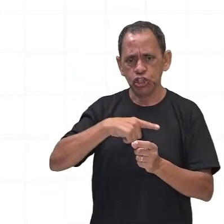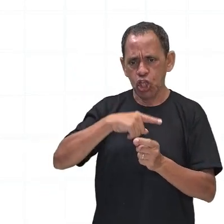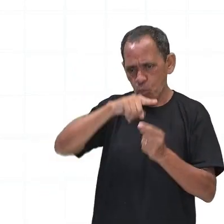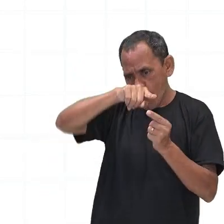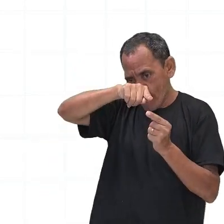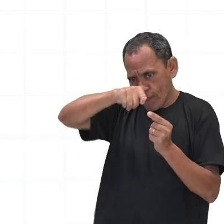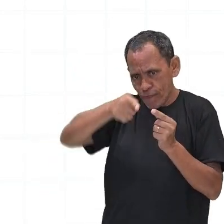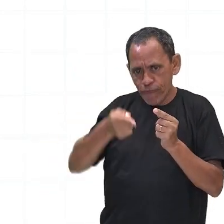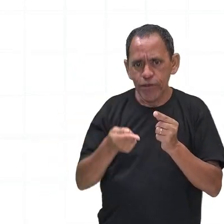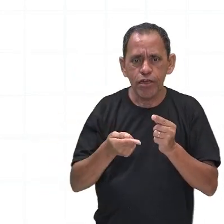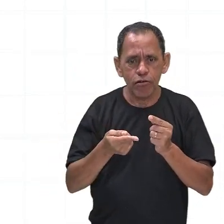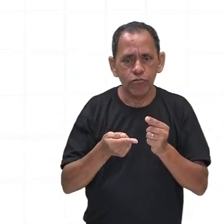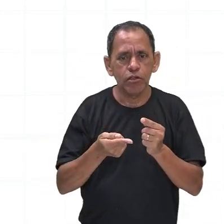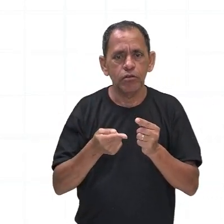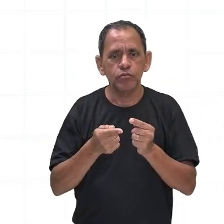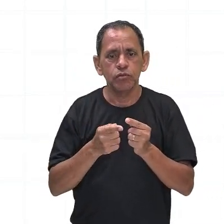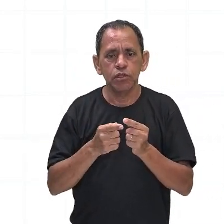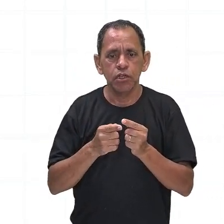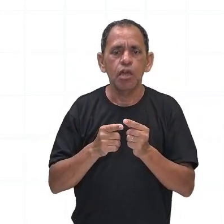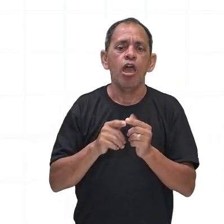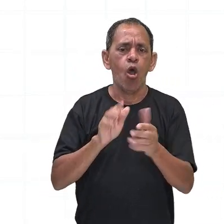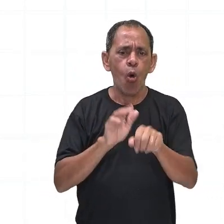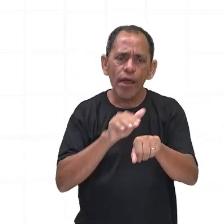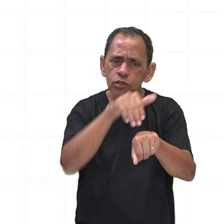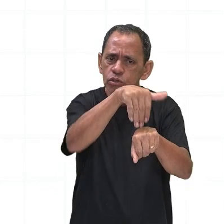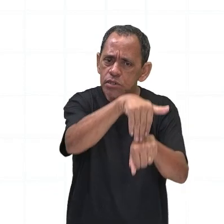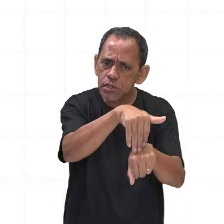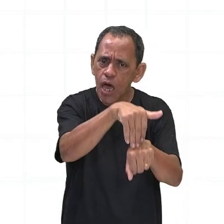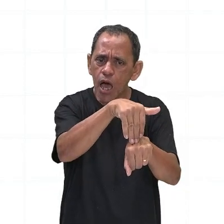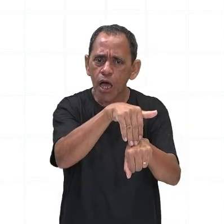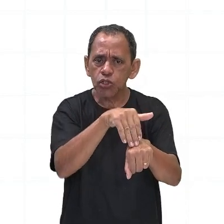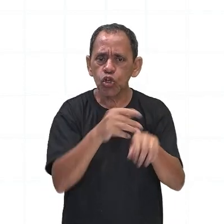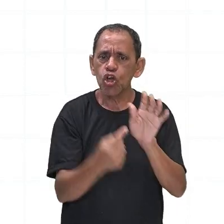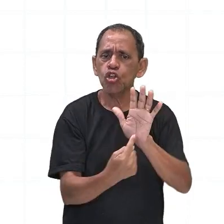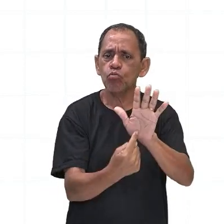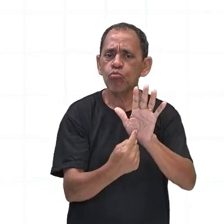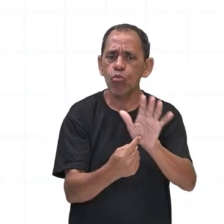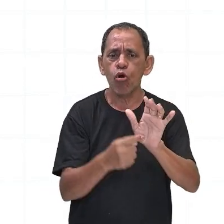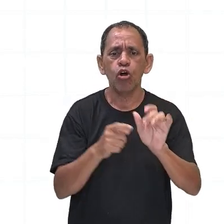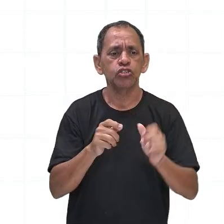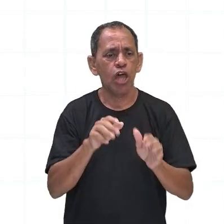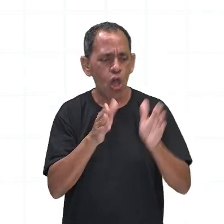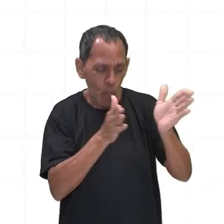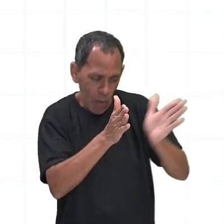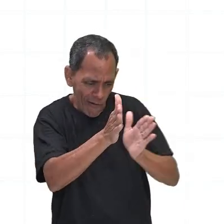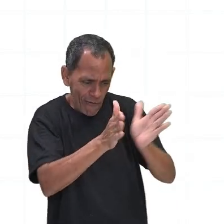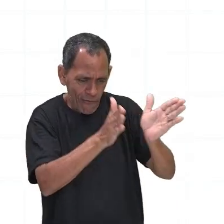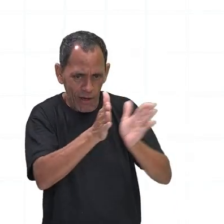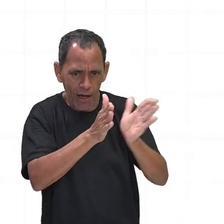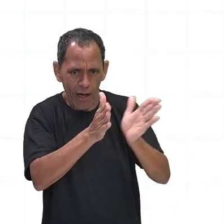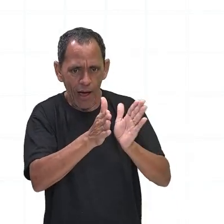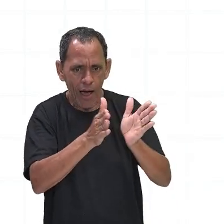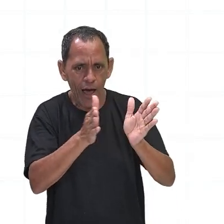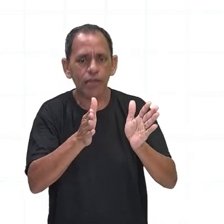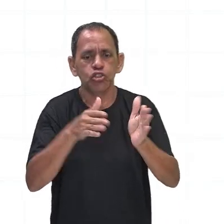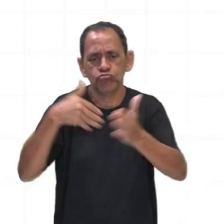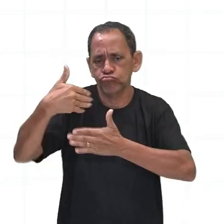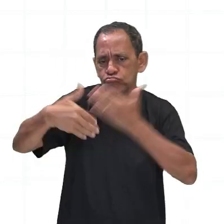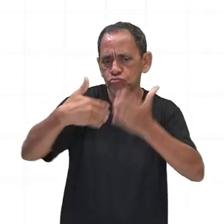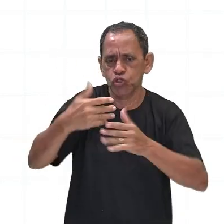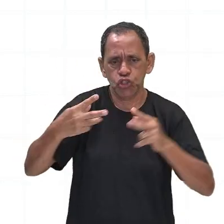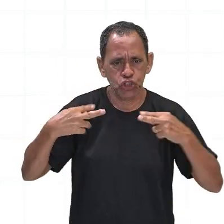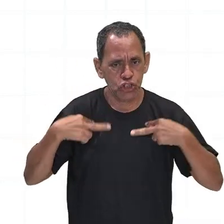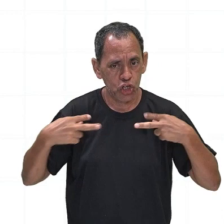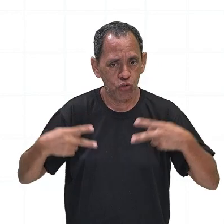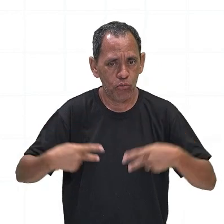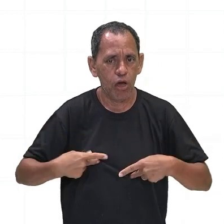certo? Fase do desenvolvimento humano repleta de descobertas. Esse enunciado aí, ele se torna fundamental porque ele